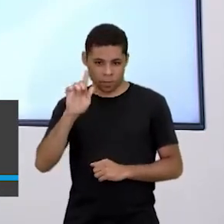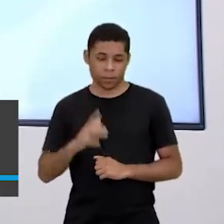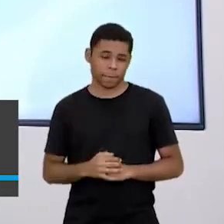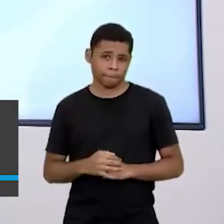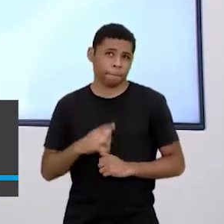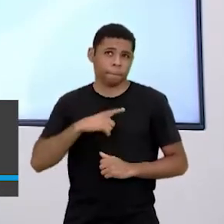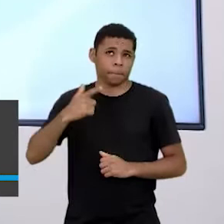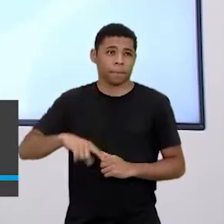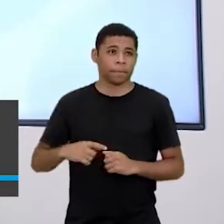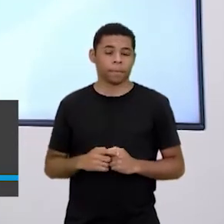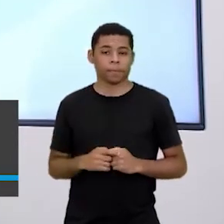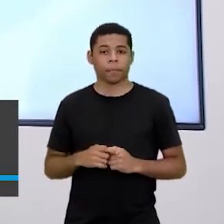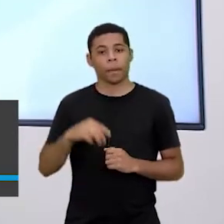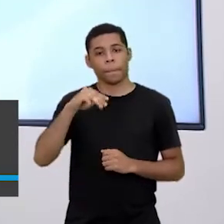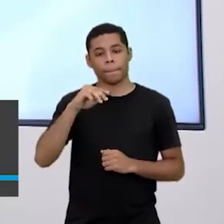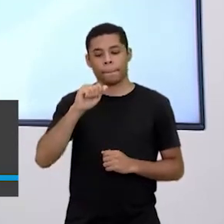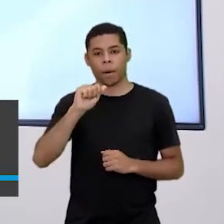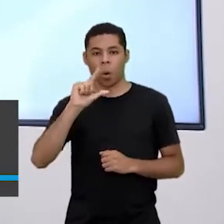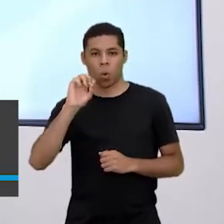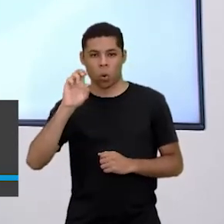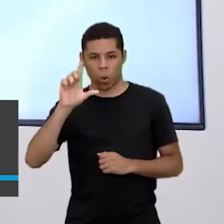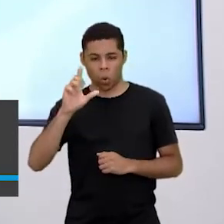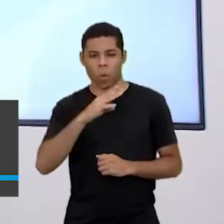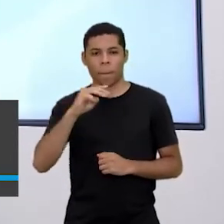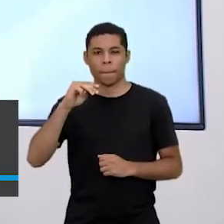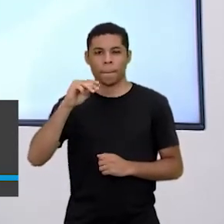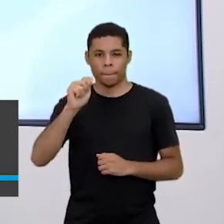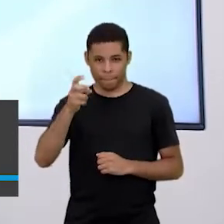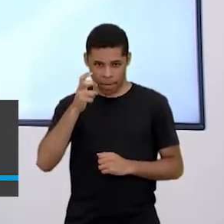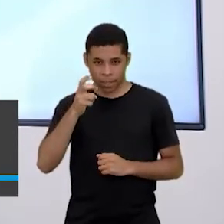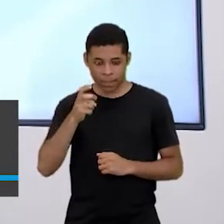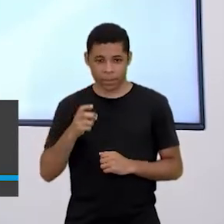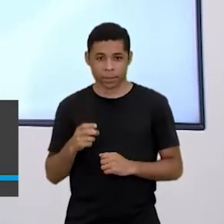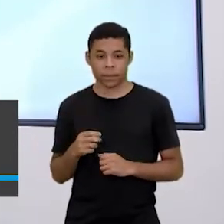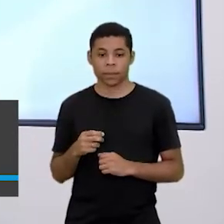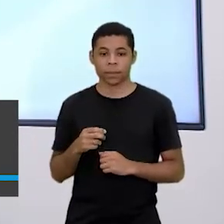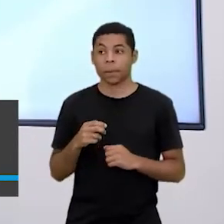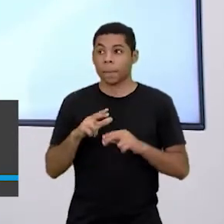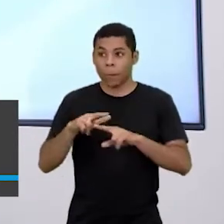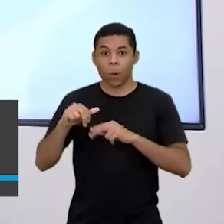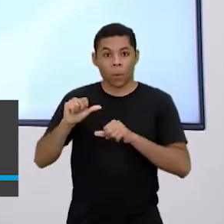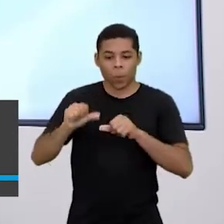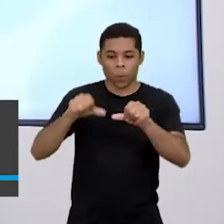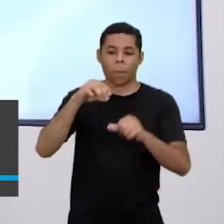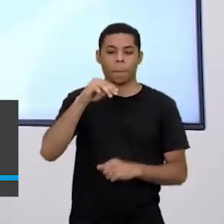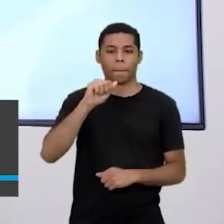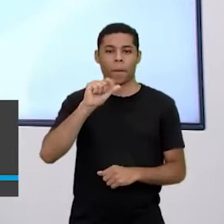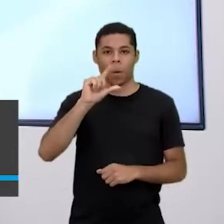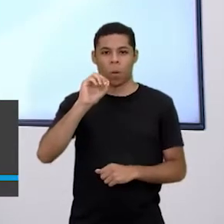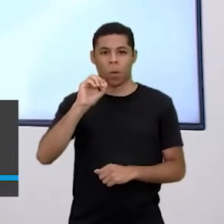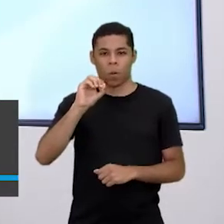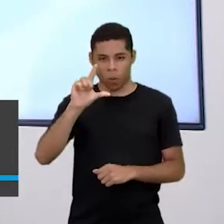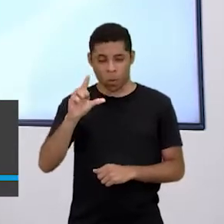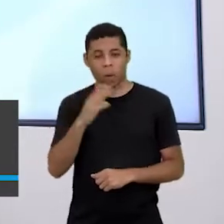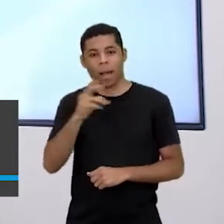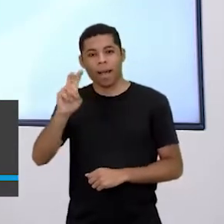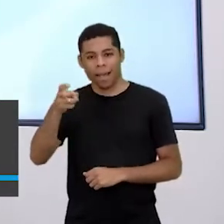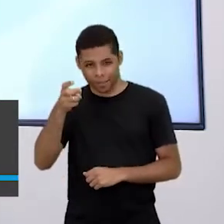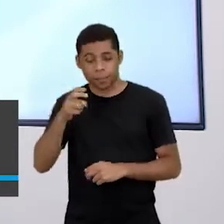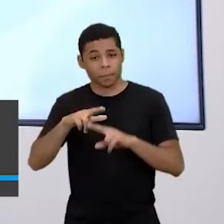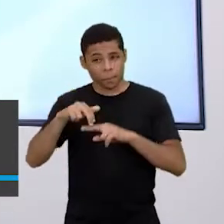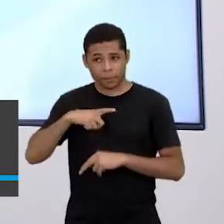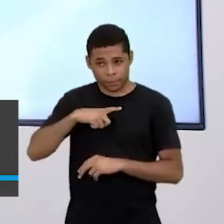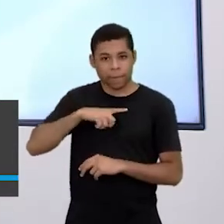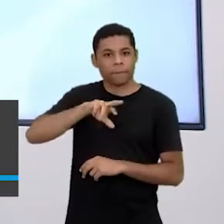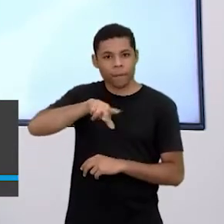e você tinha o Malcolm X, que eram dois personagens, ó, Malcolm X, né? Então você tinha duas personagens históricas